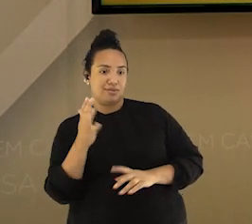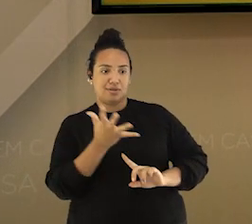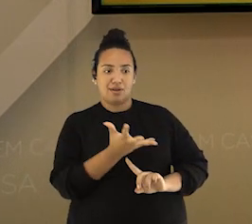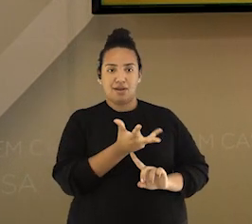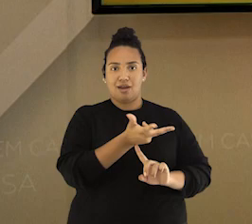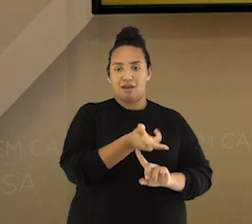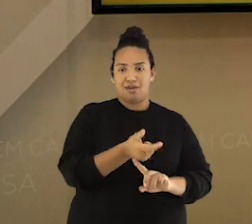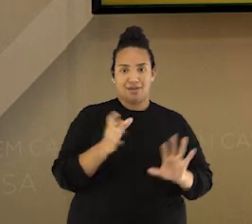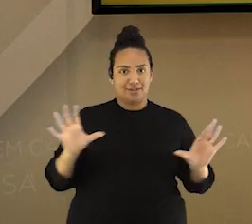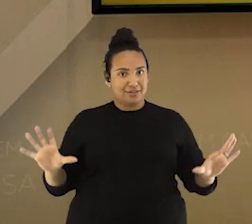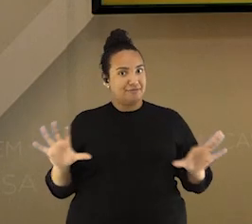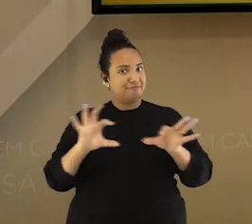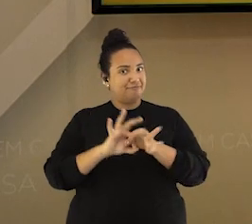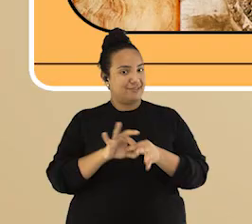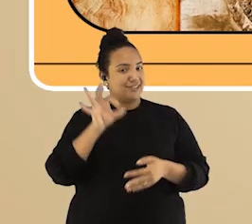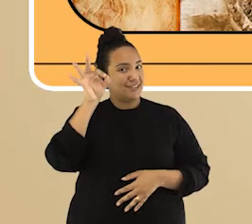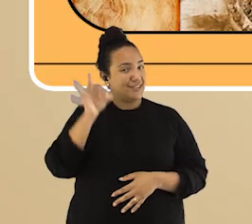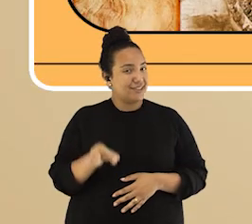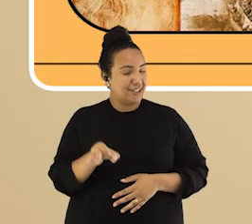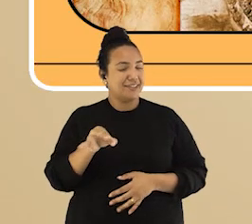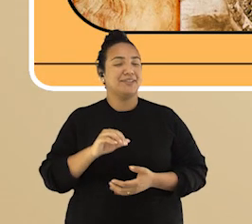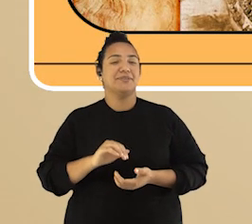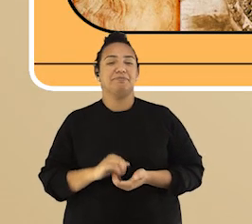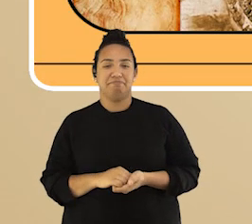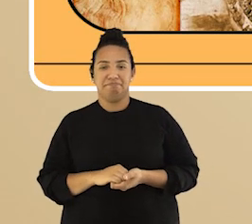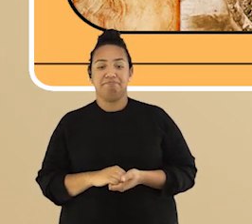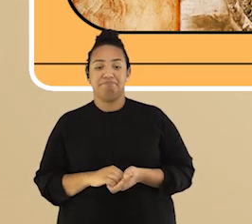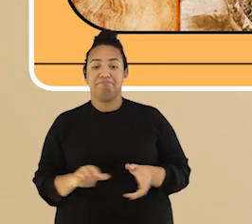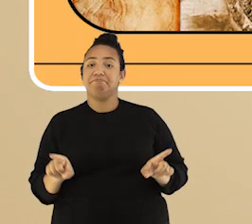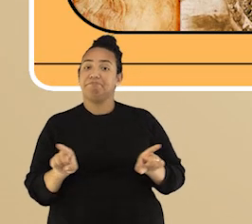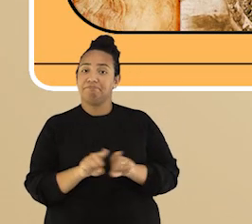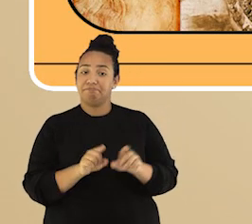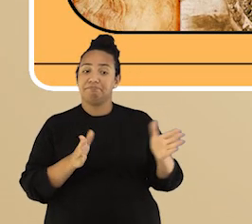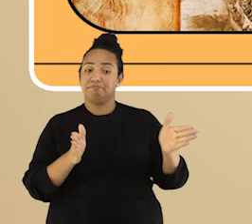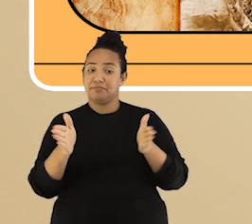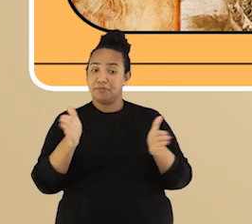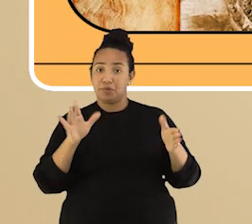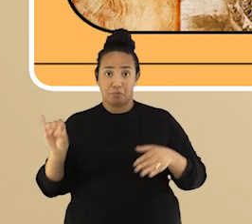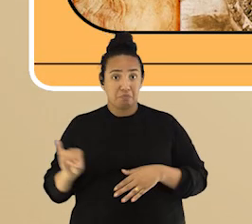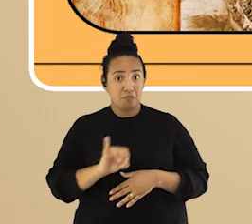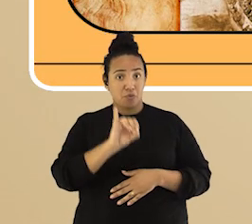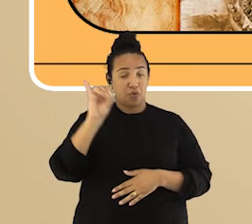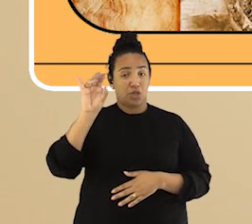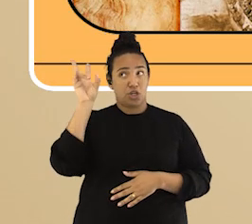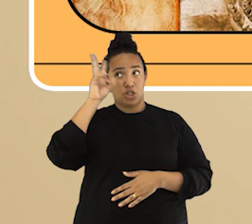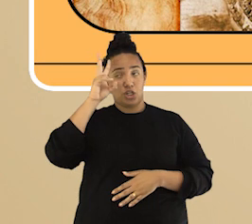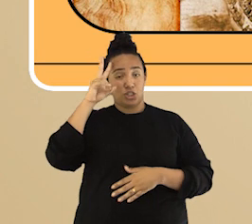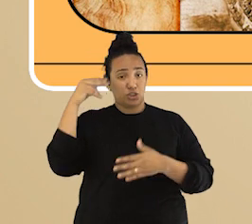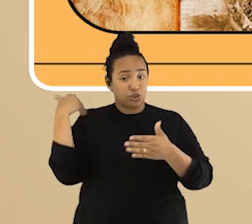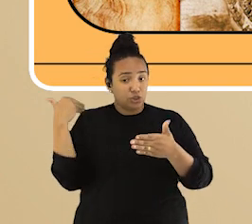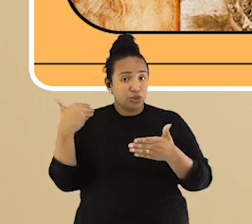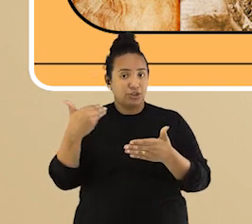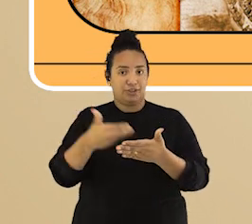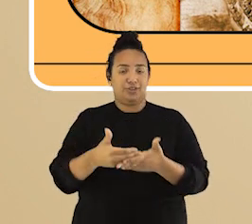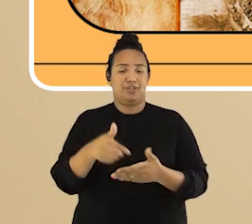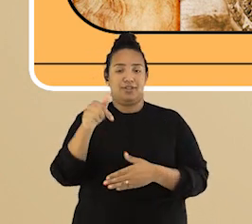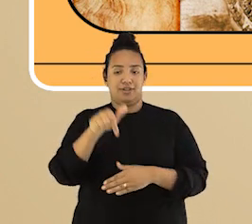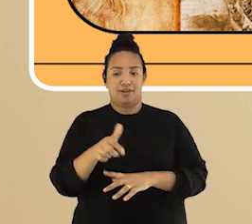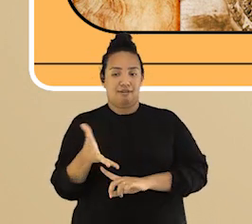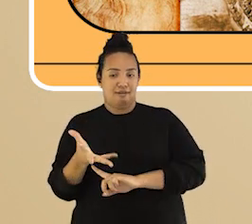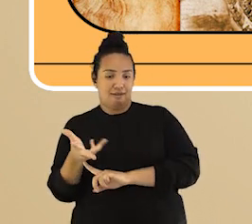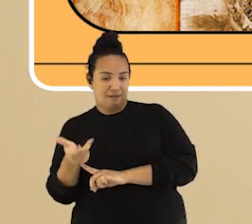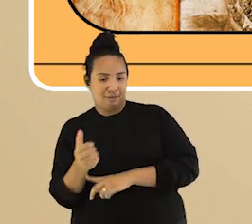nessas ações da arte? Um outro momento importante da história onde a arte e a ciência